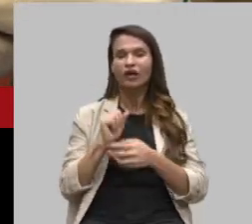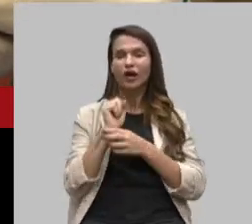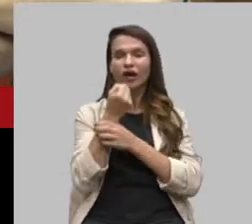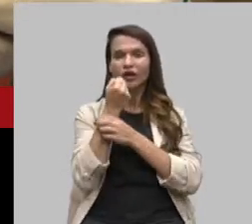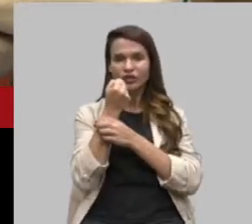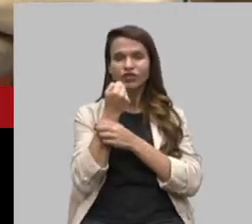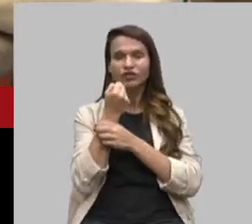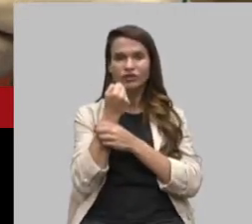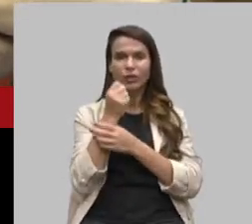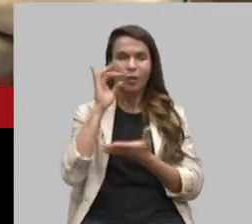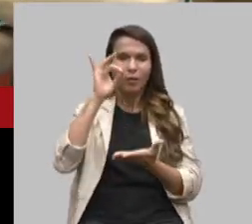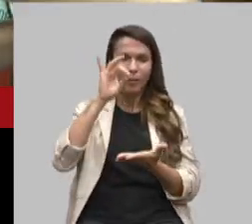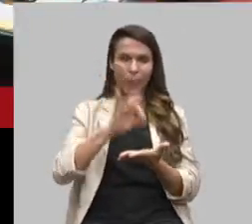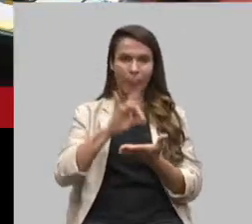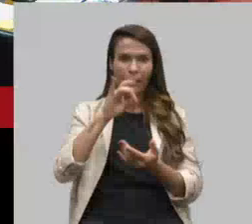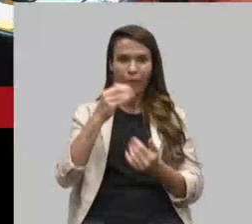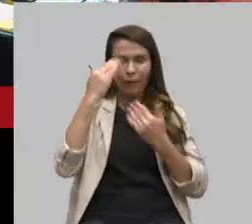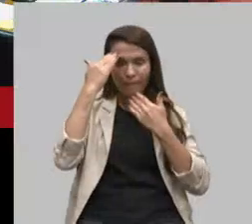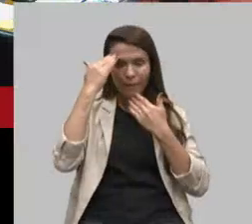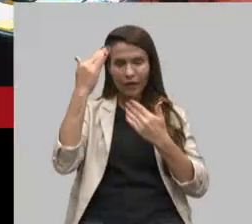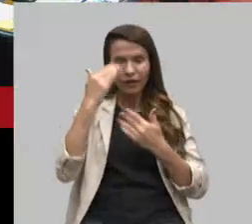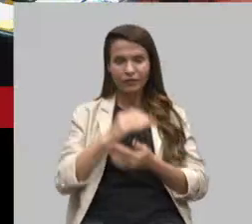aplicação muito